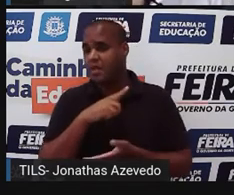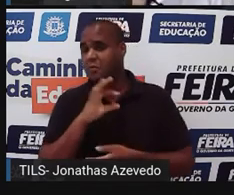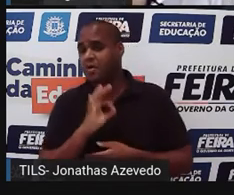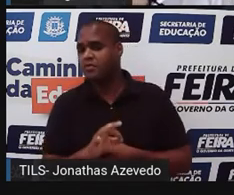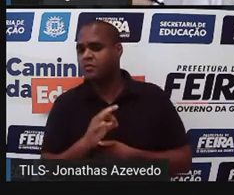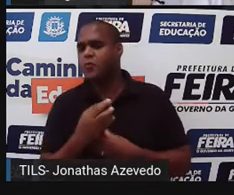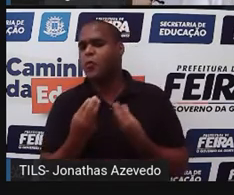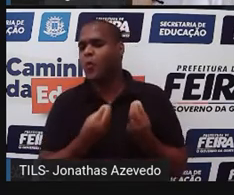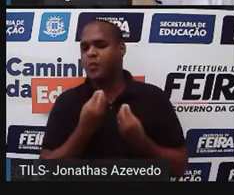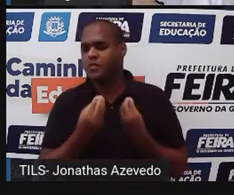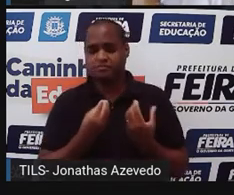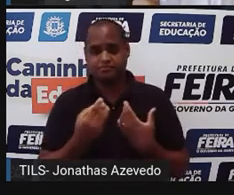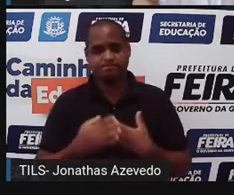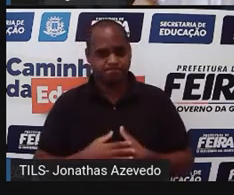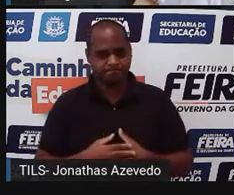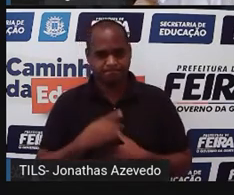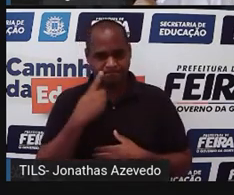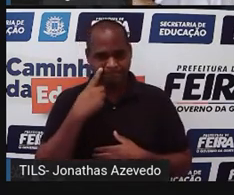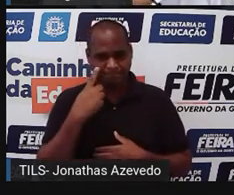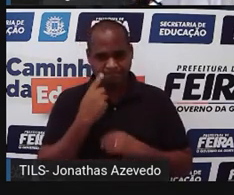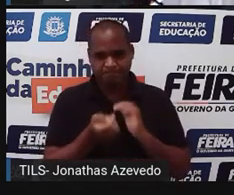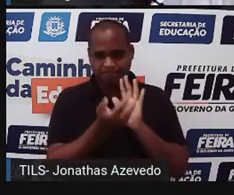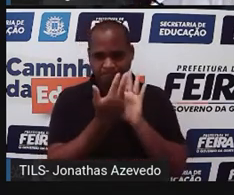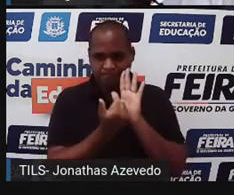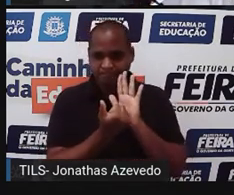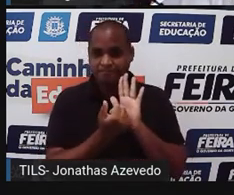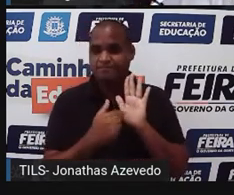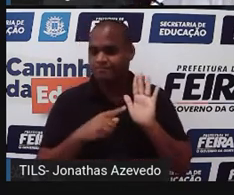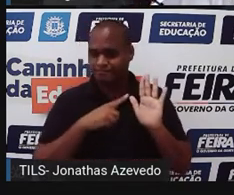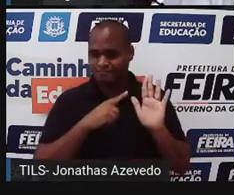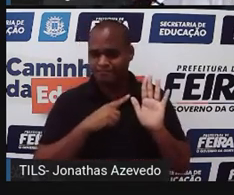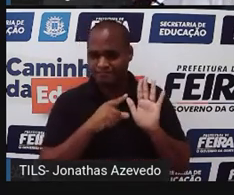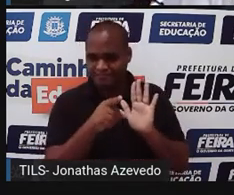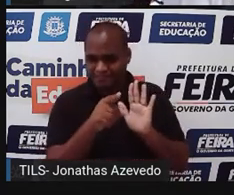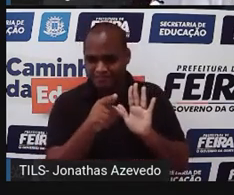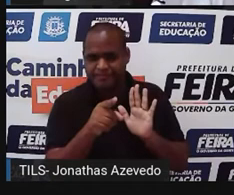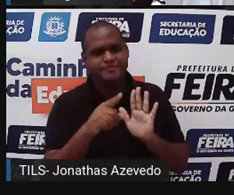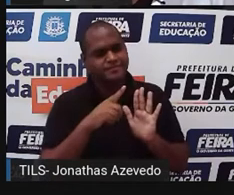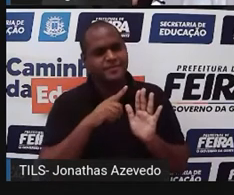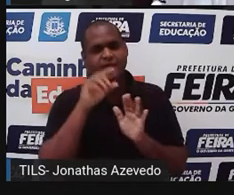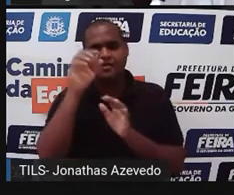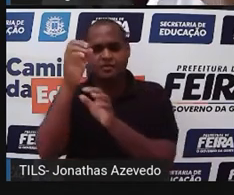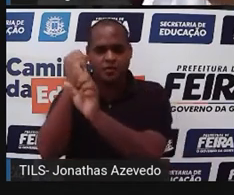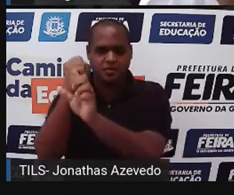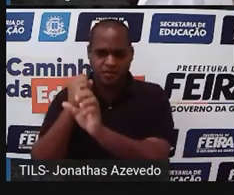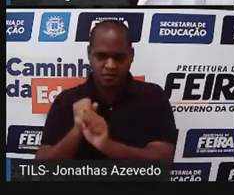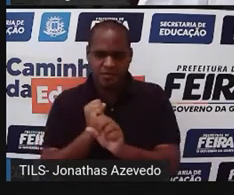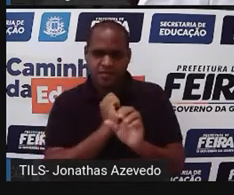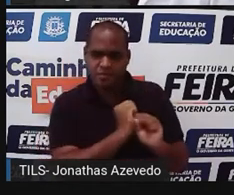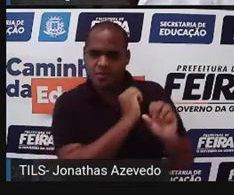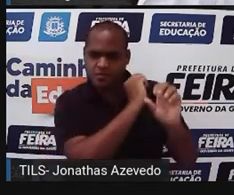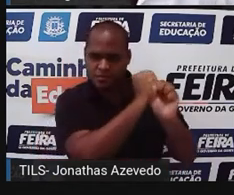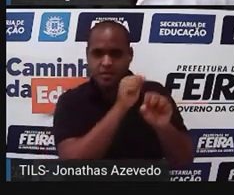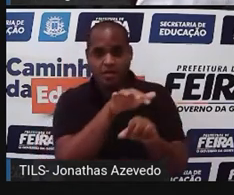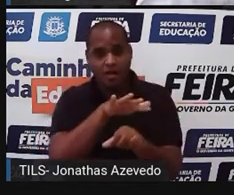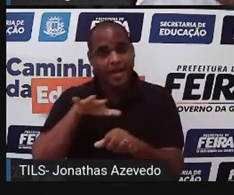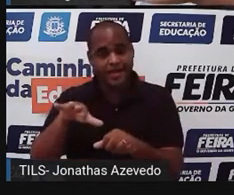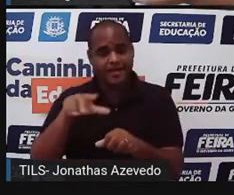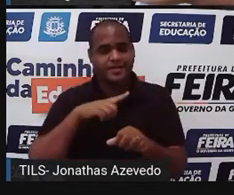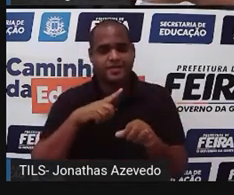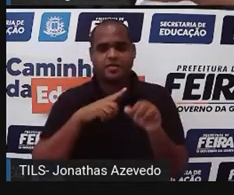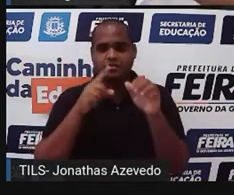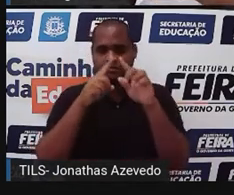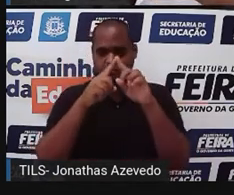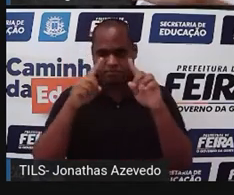veja que naquela segura tem umas Medidas com essas medidas a gente vai calcular a área do retângulo a gente